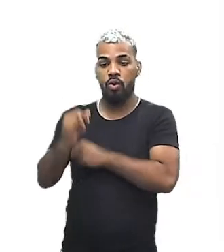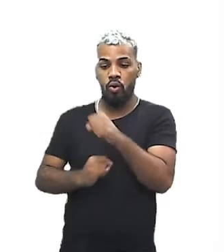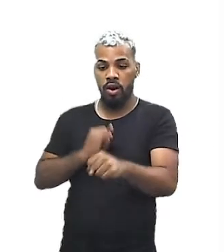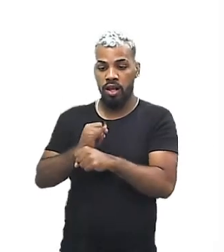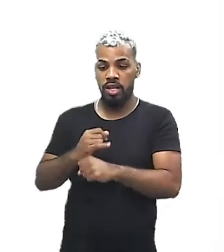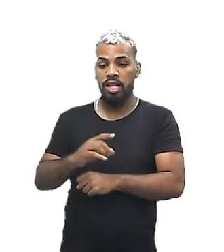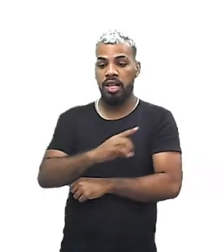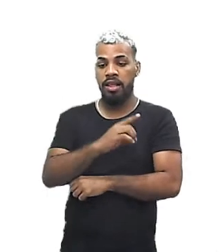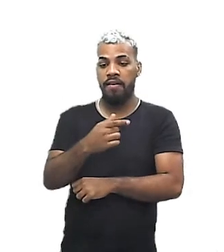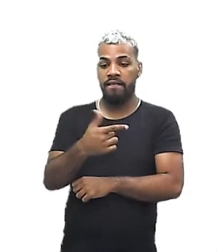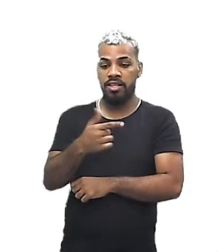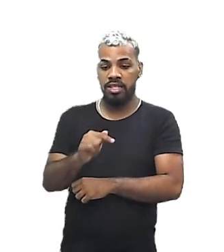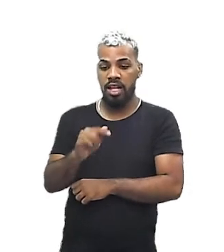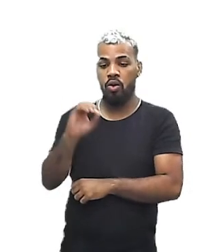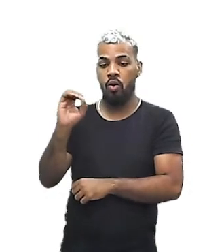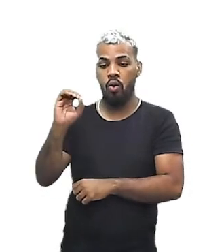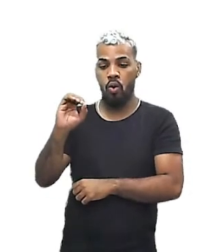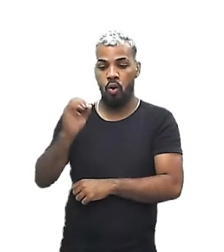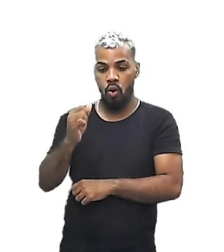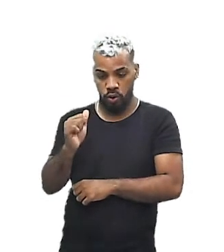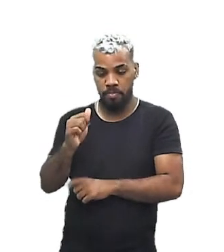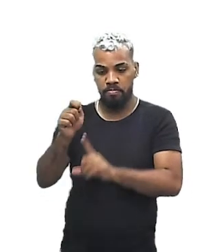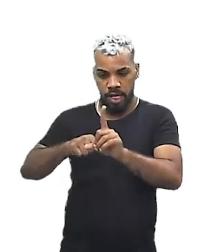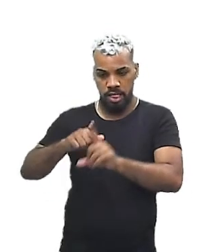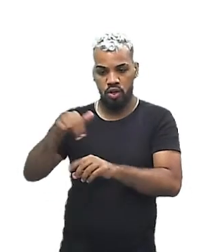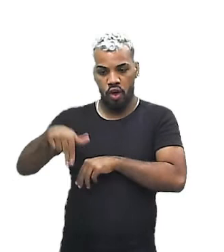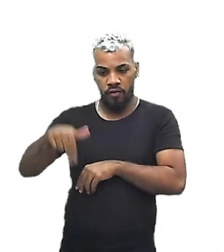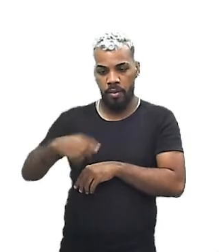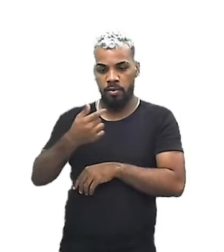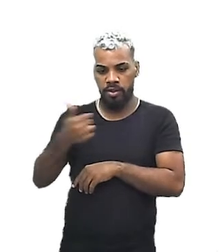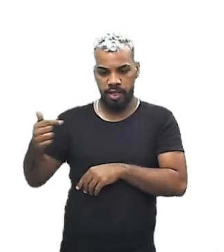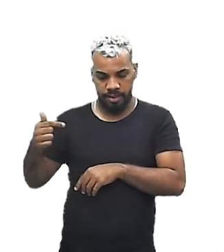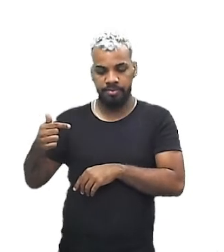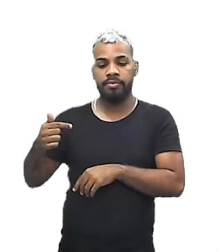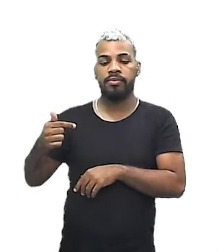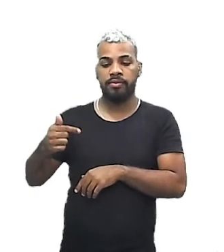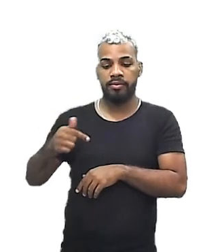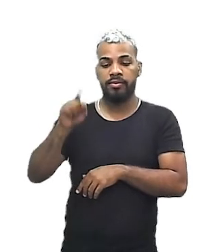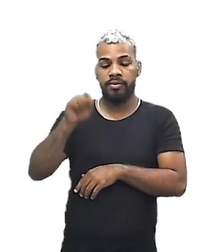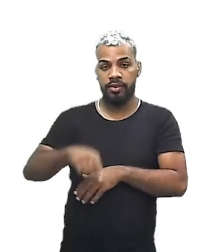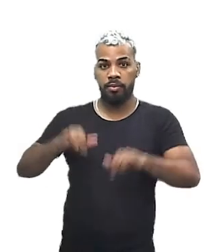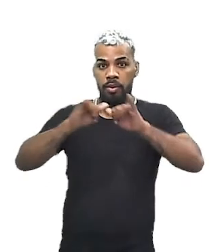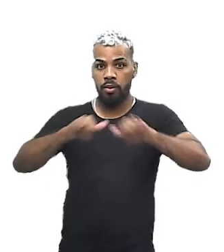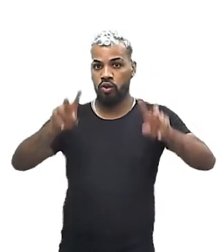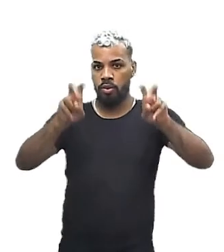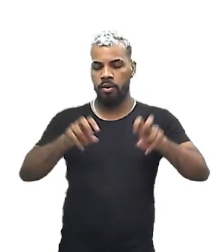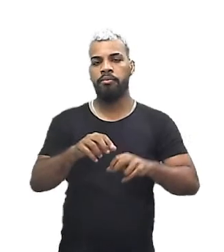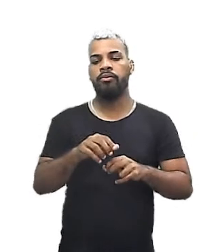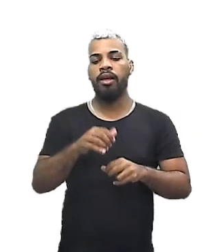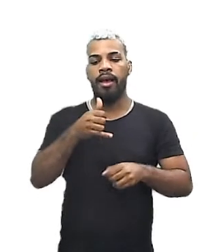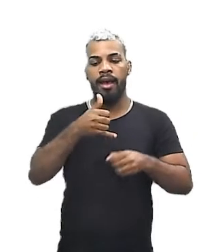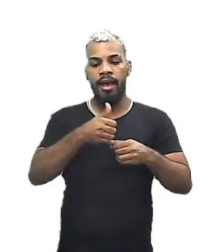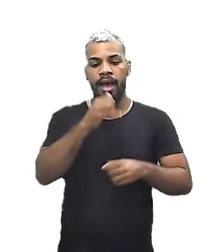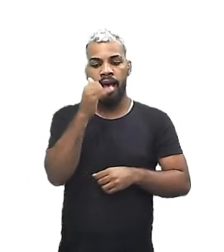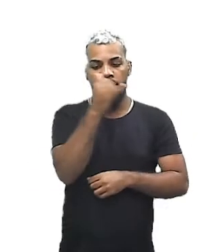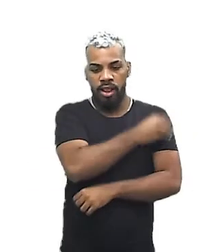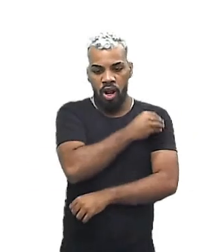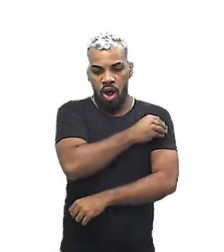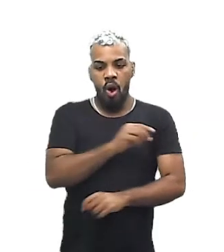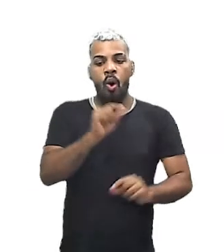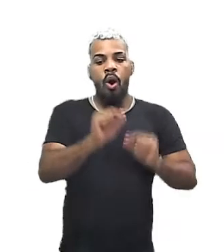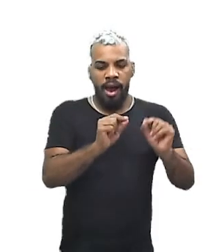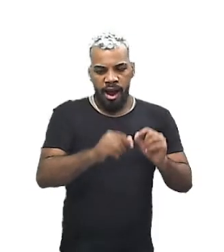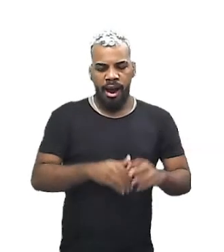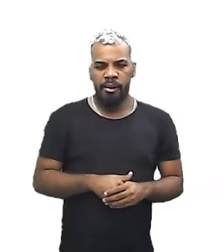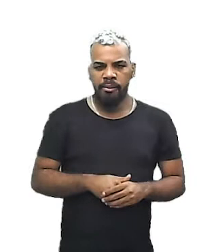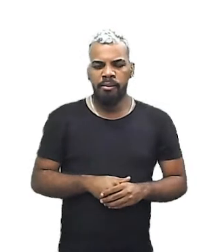27/11/2017 publicou matéria intitulada etanol de que aí diz